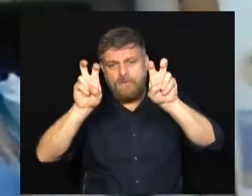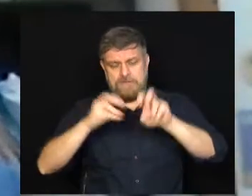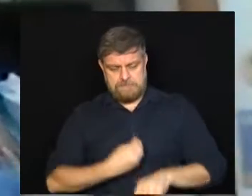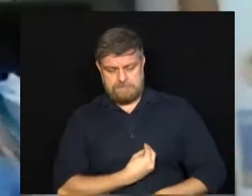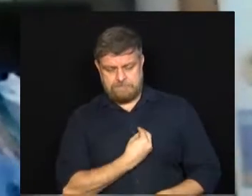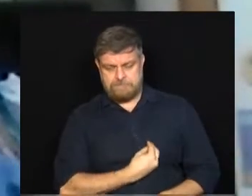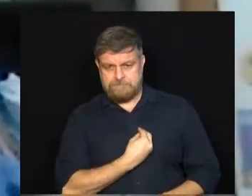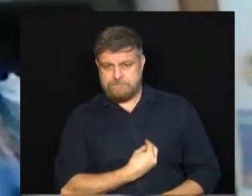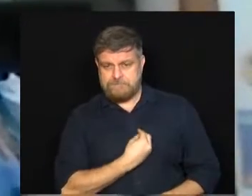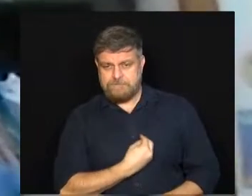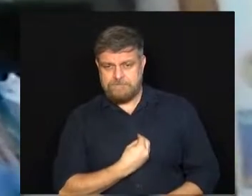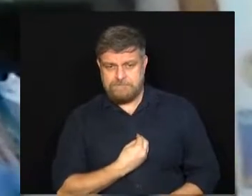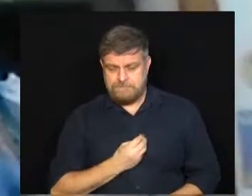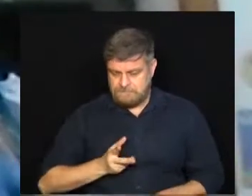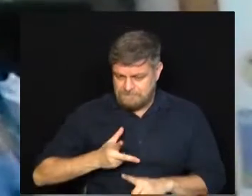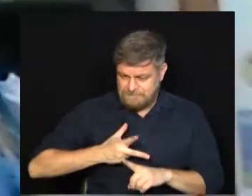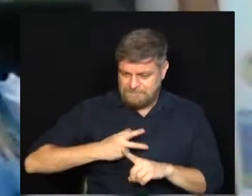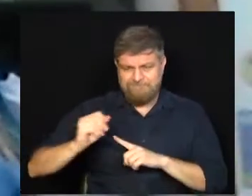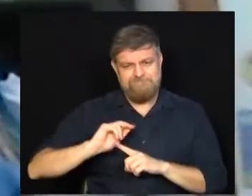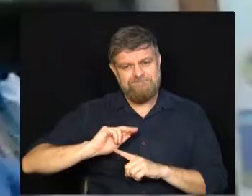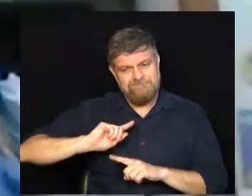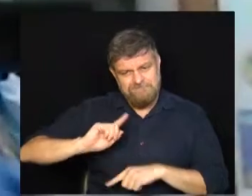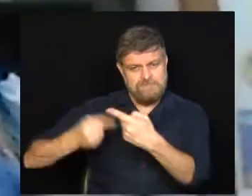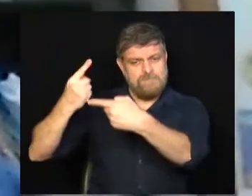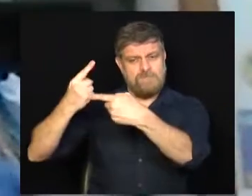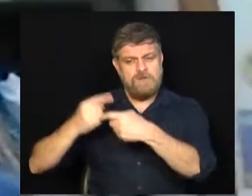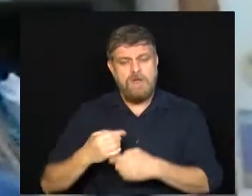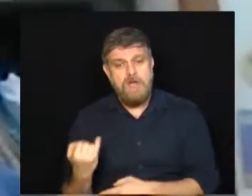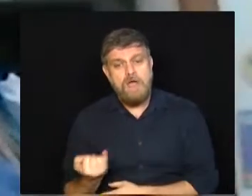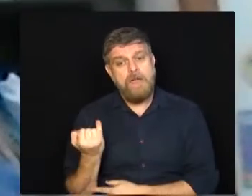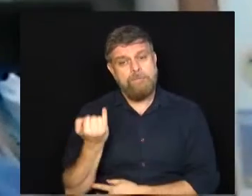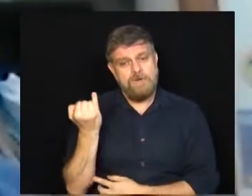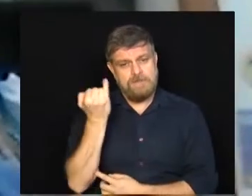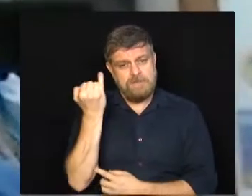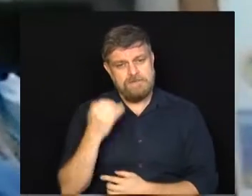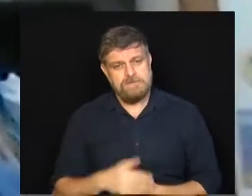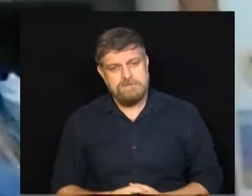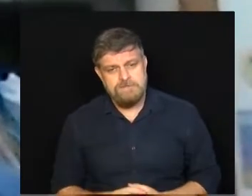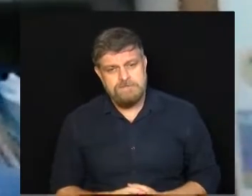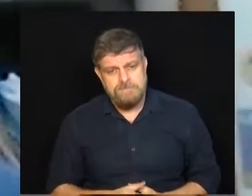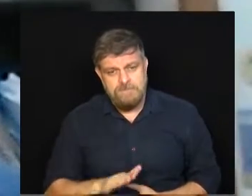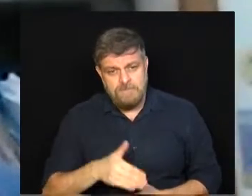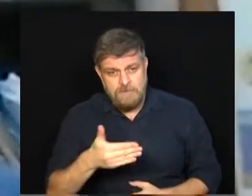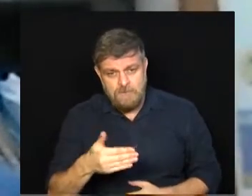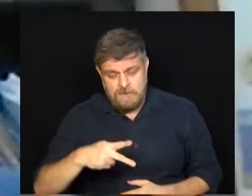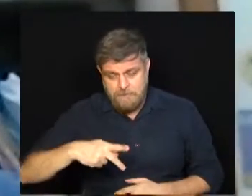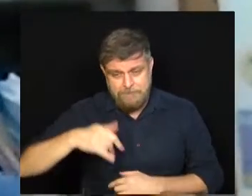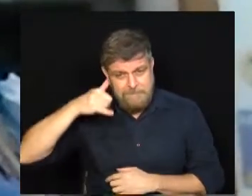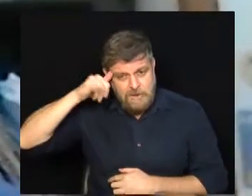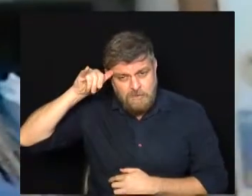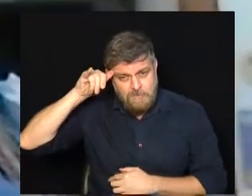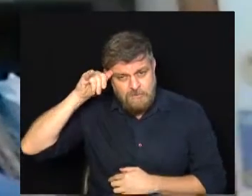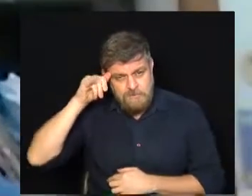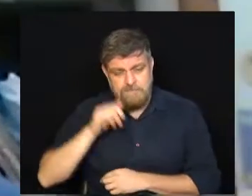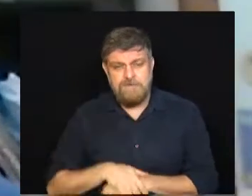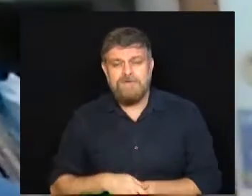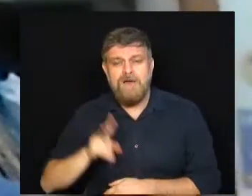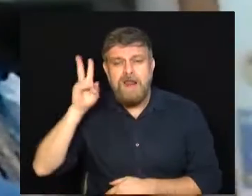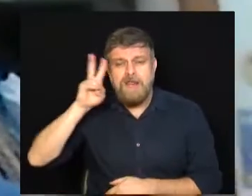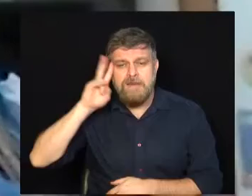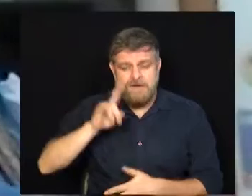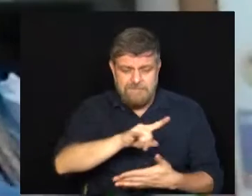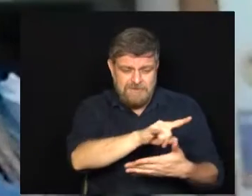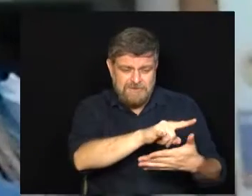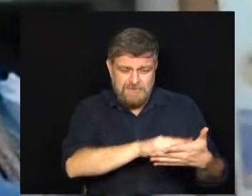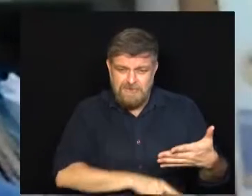importante isso. Que conquista, que bom, importante. E quando o vereador Paulo Búfalo lembrava dessa moção de